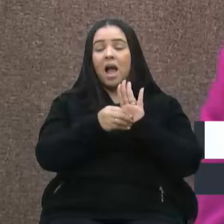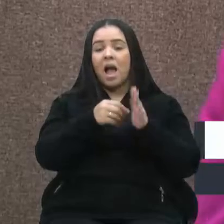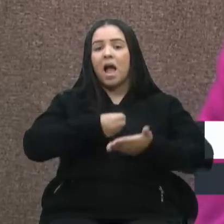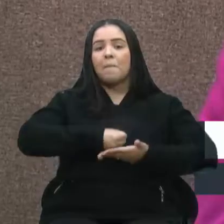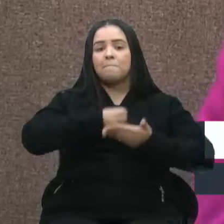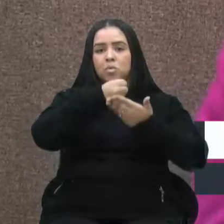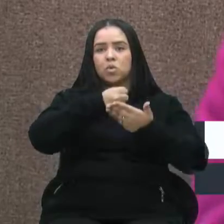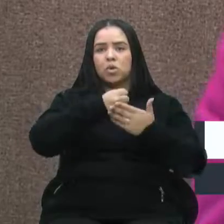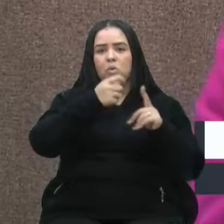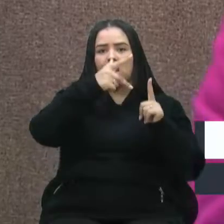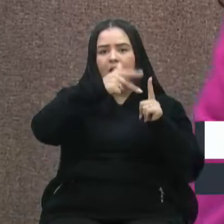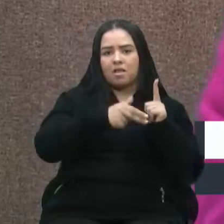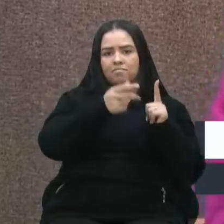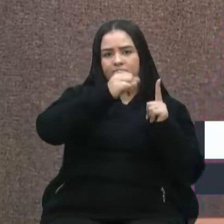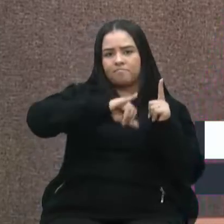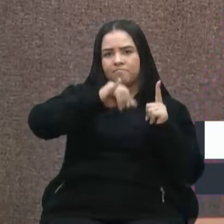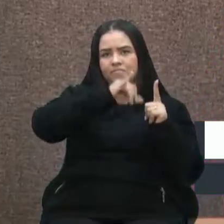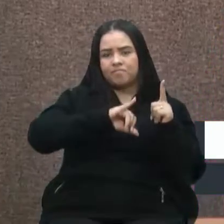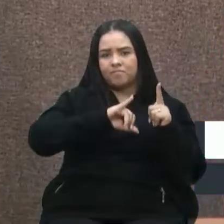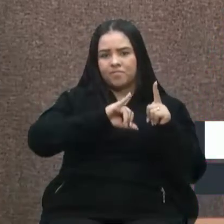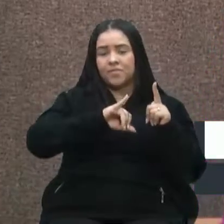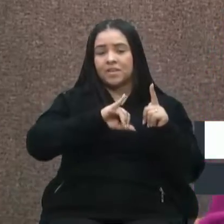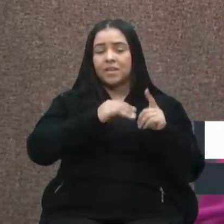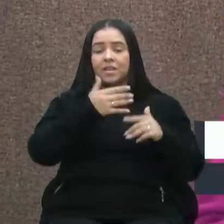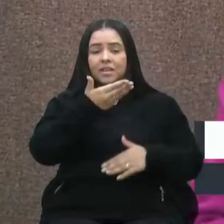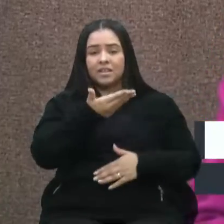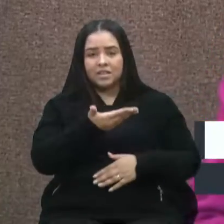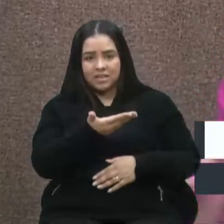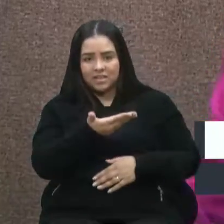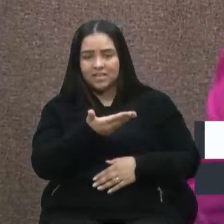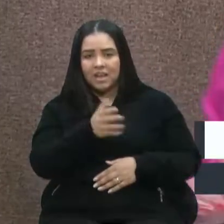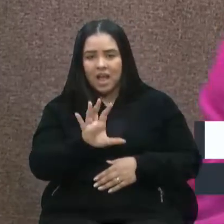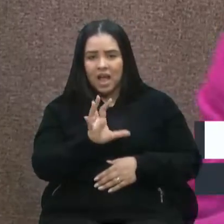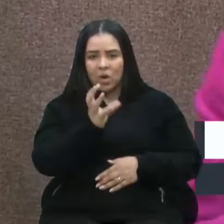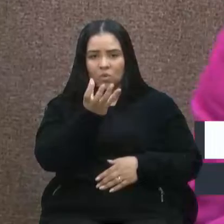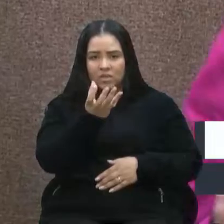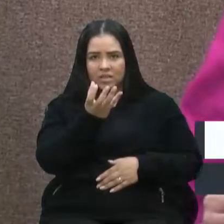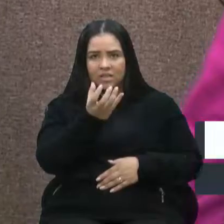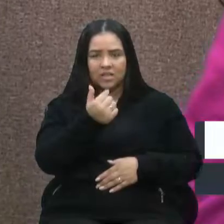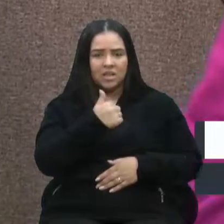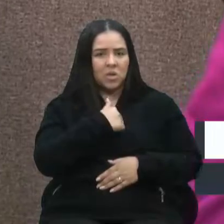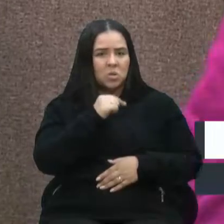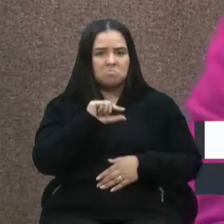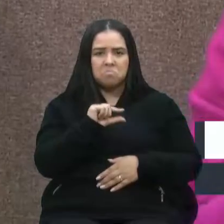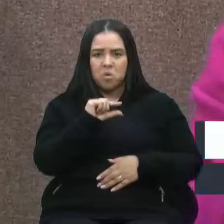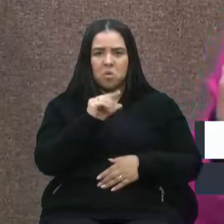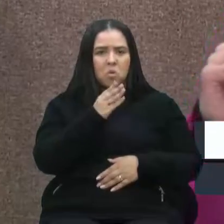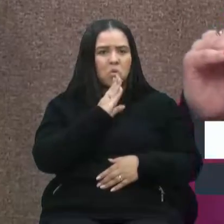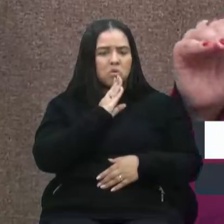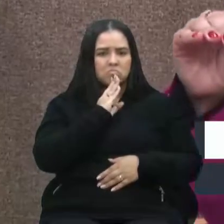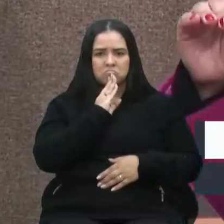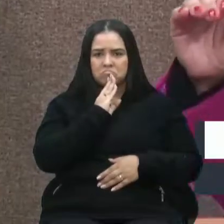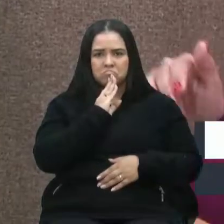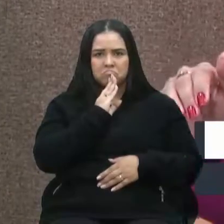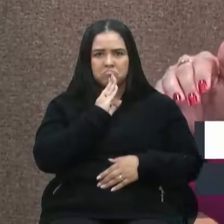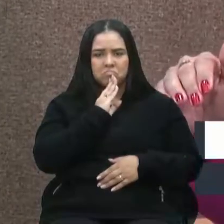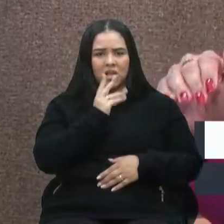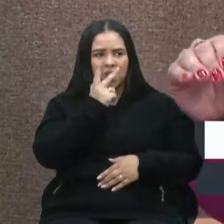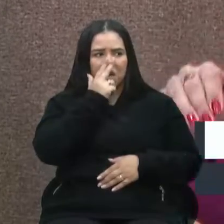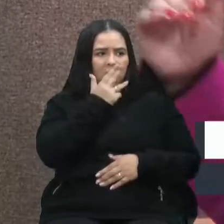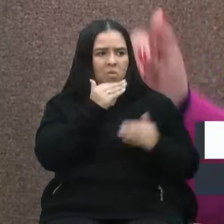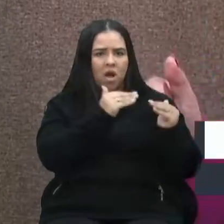castração química e sobre esse procedimento eu tenho pouquíssimo conhecimento senão mesmo talvez